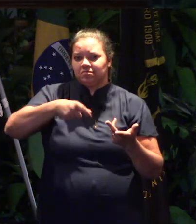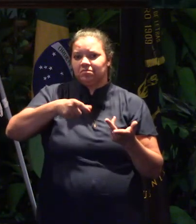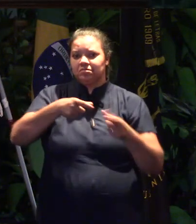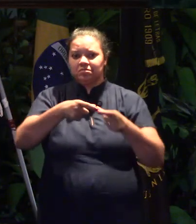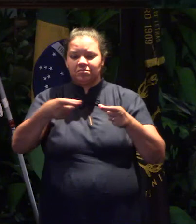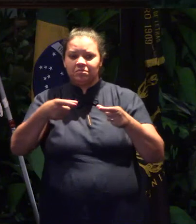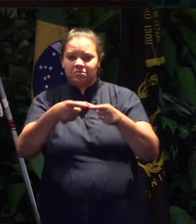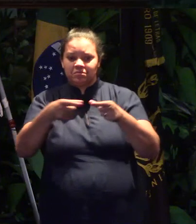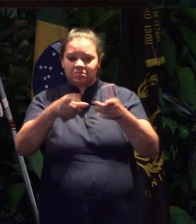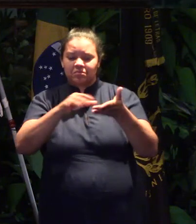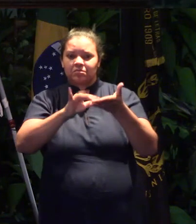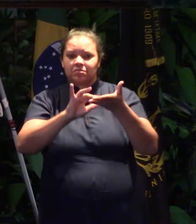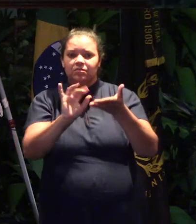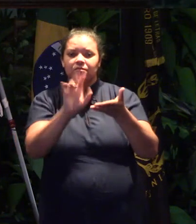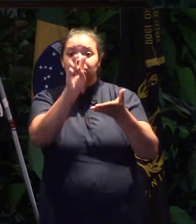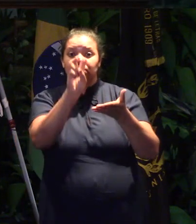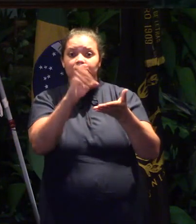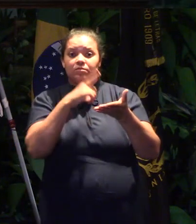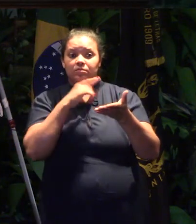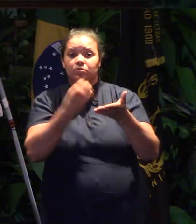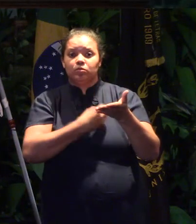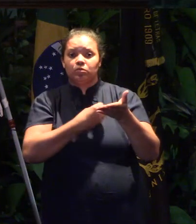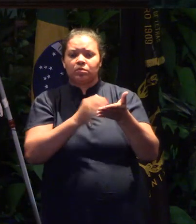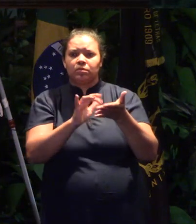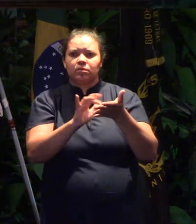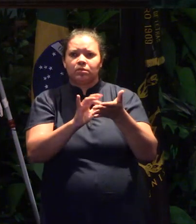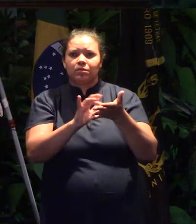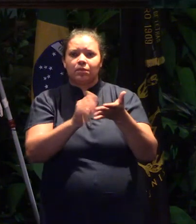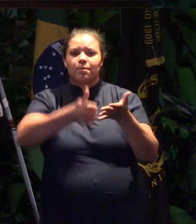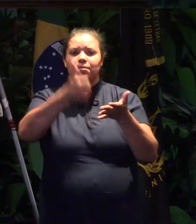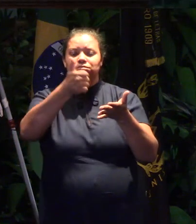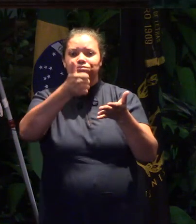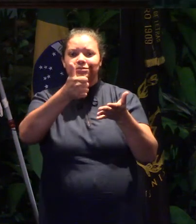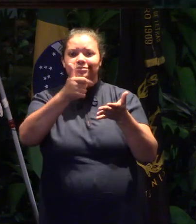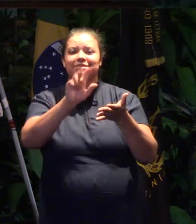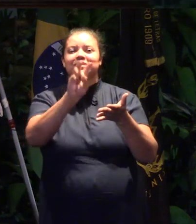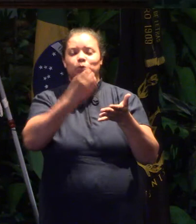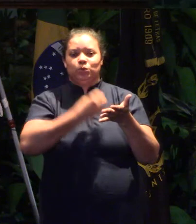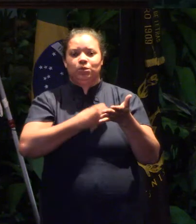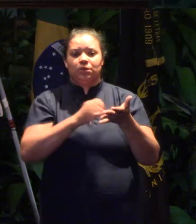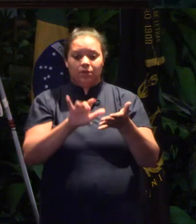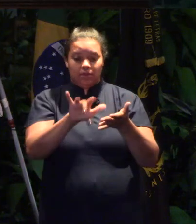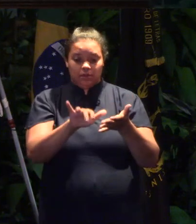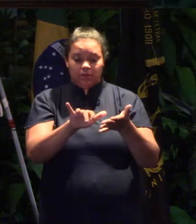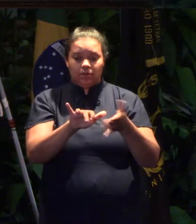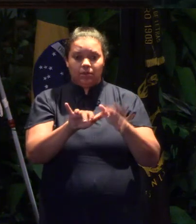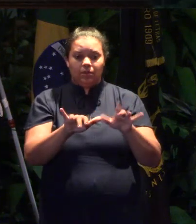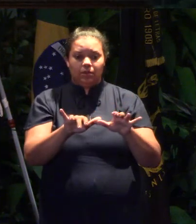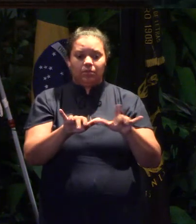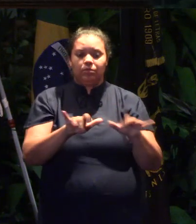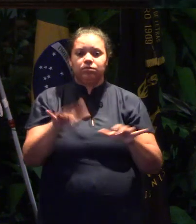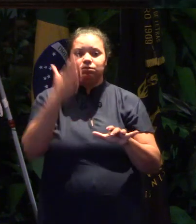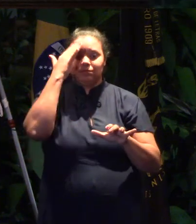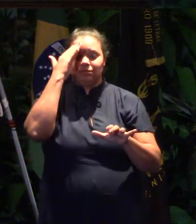um número 5, um relevozinho, né? Isso é uma norma internacional. Então, a partir daí, você posiciona os dedos e pronto. Aí já sabe onde estão